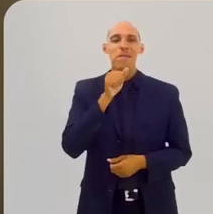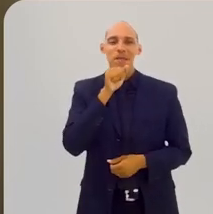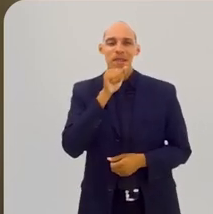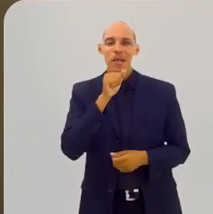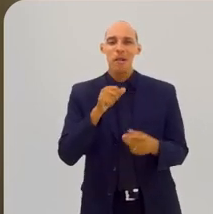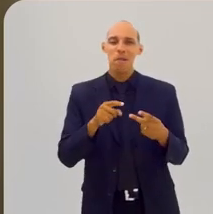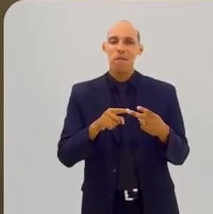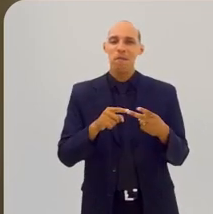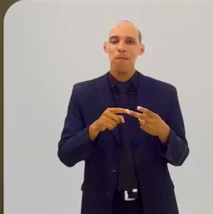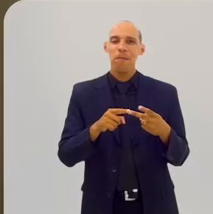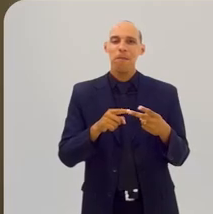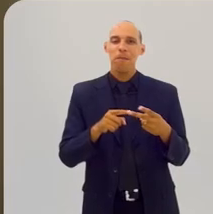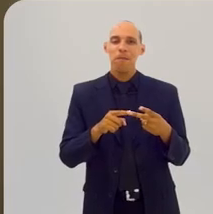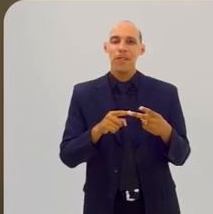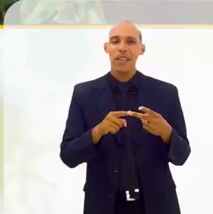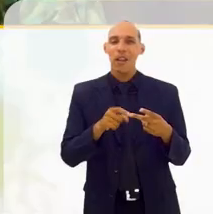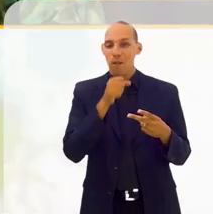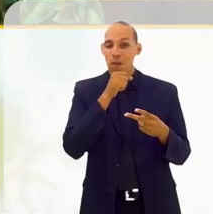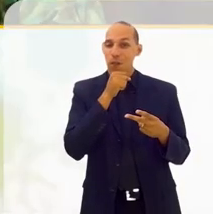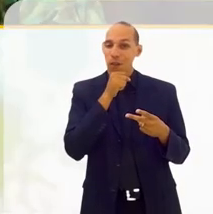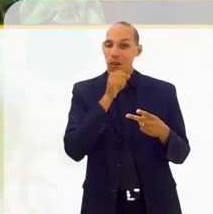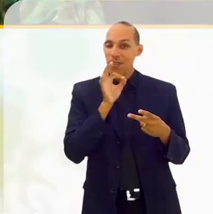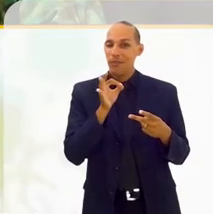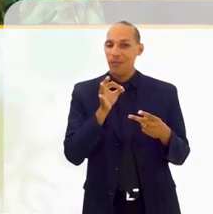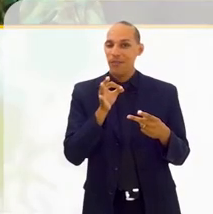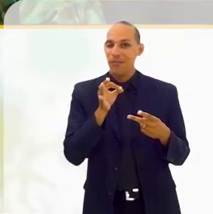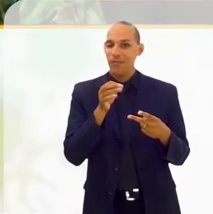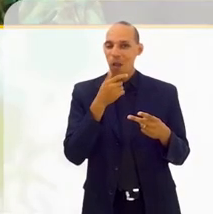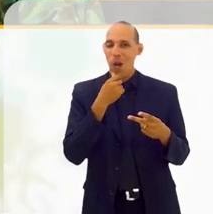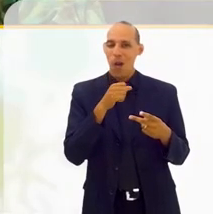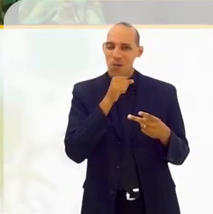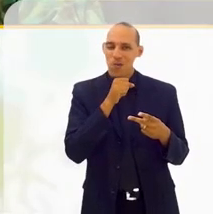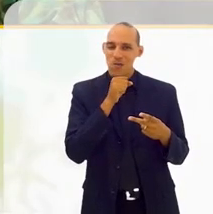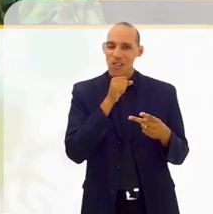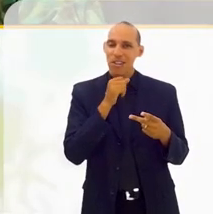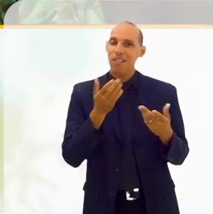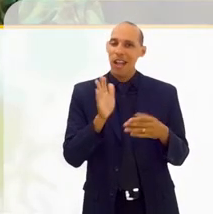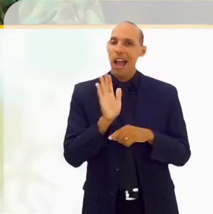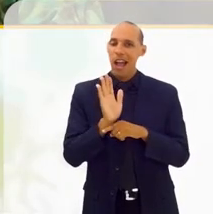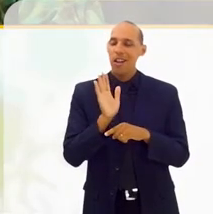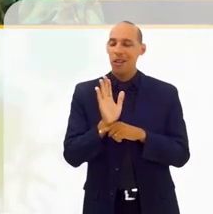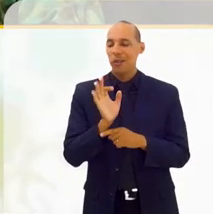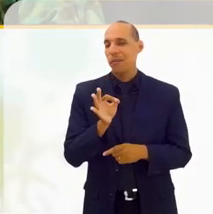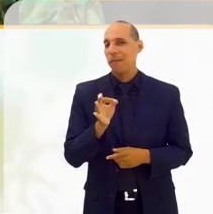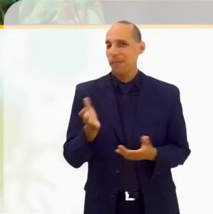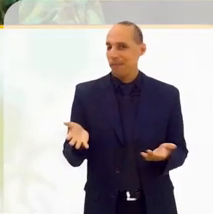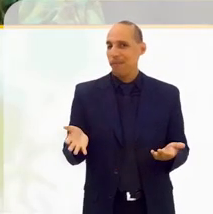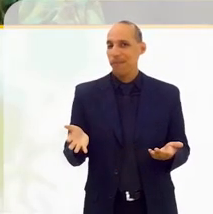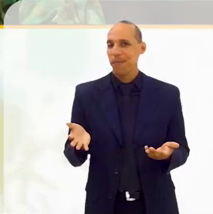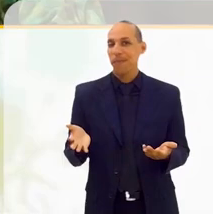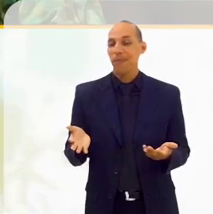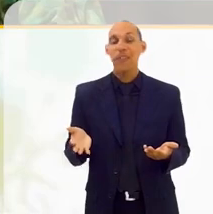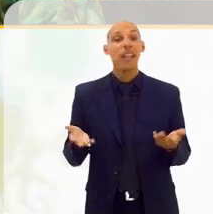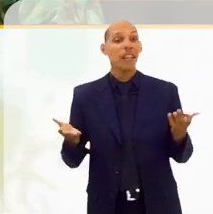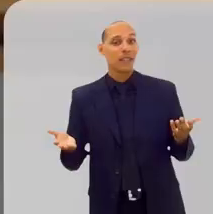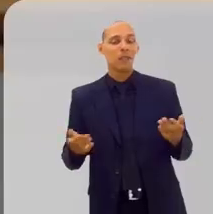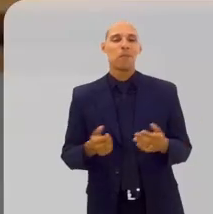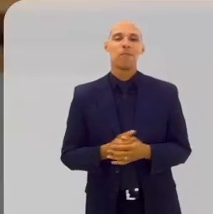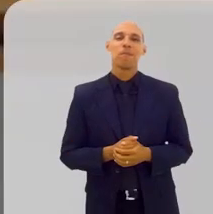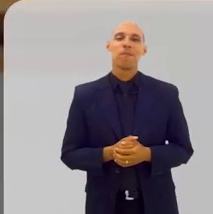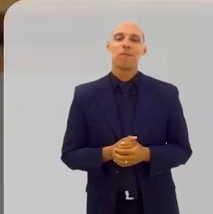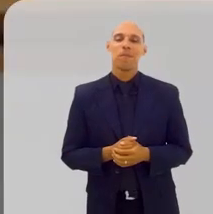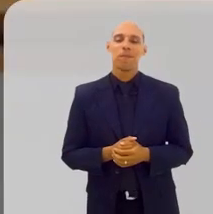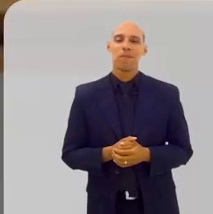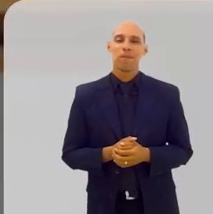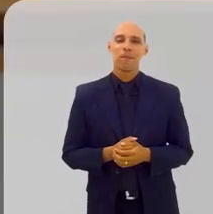acolhiam tua mãe e teu pai então tua mãe e teu avô Então eu acho que isso fez toda criança e aí